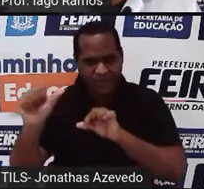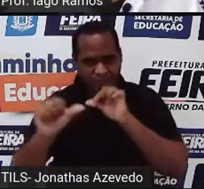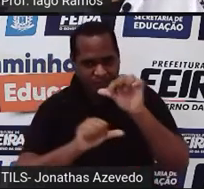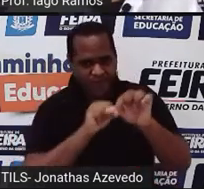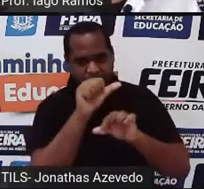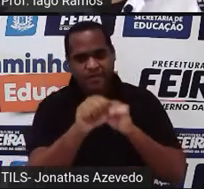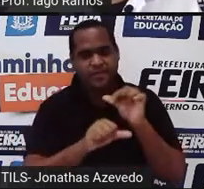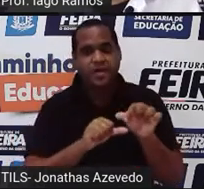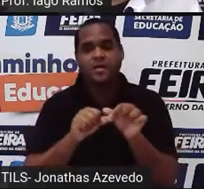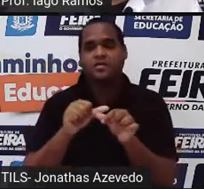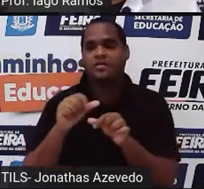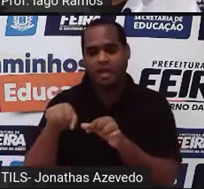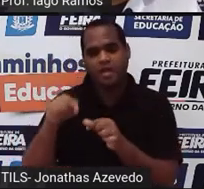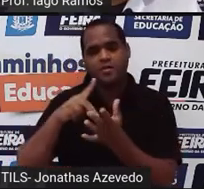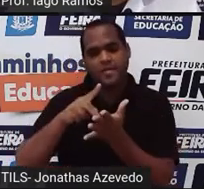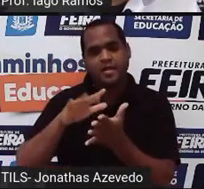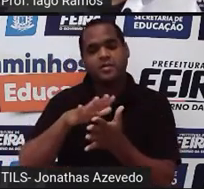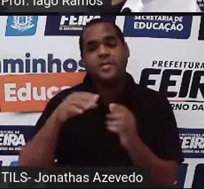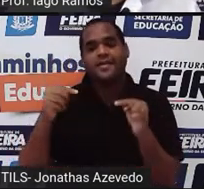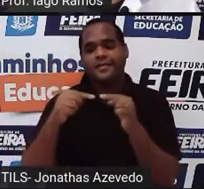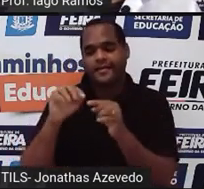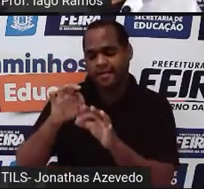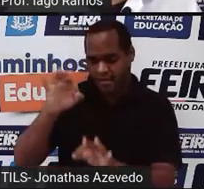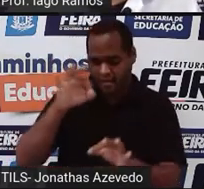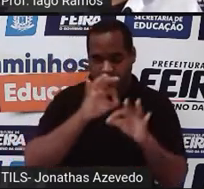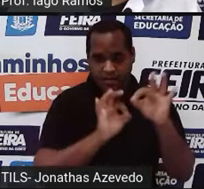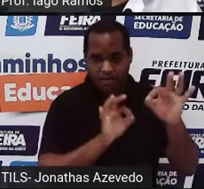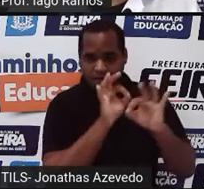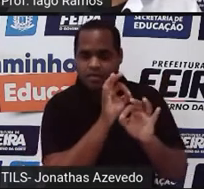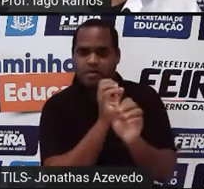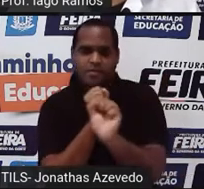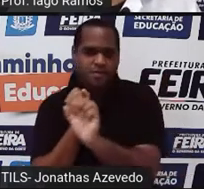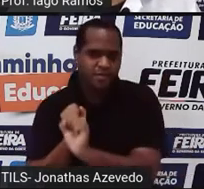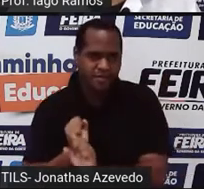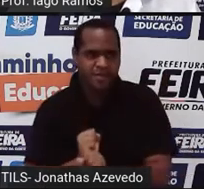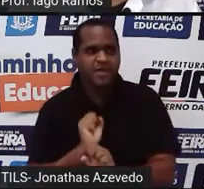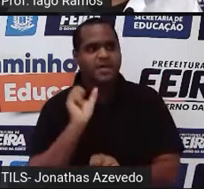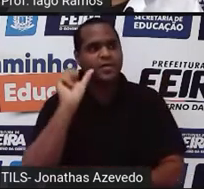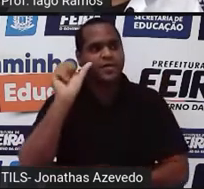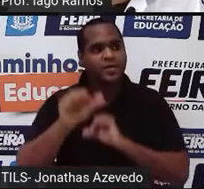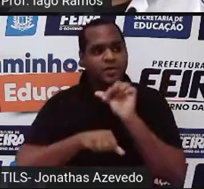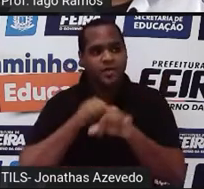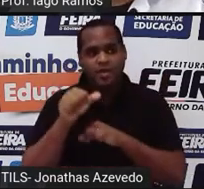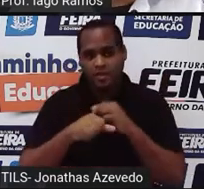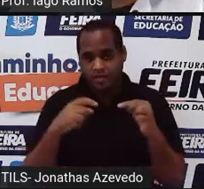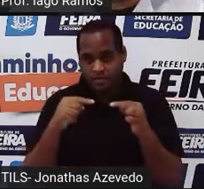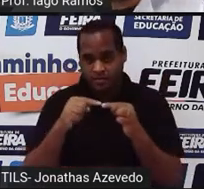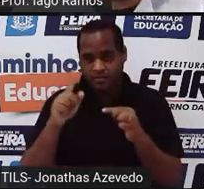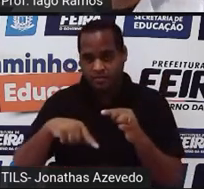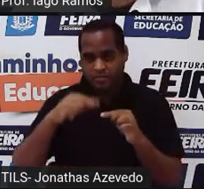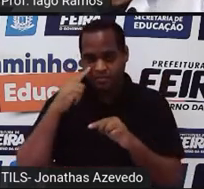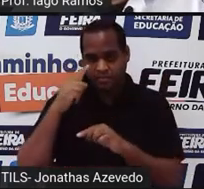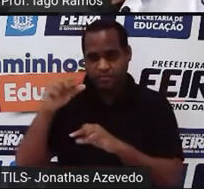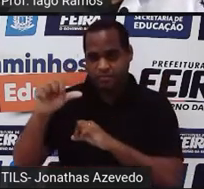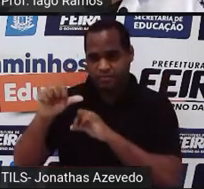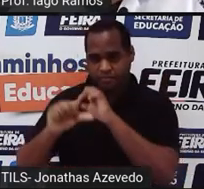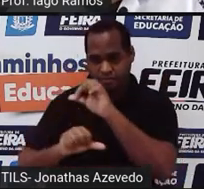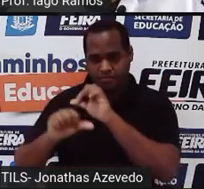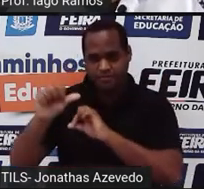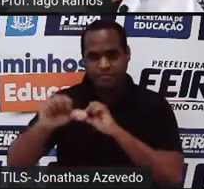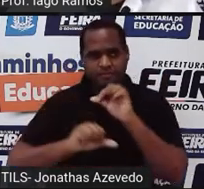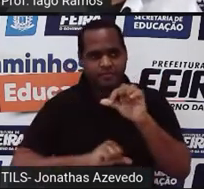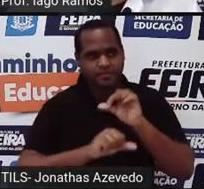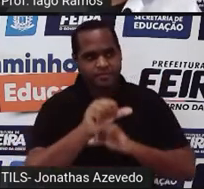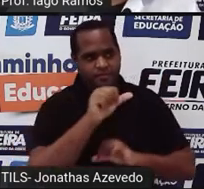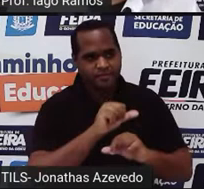geométricas isométricas, tá bom? E essas transformações geométricas isométricas são